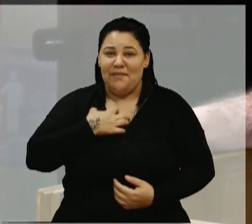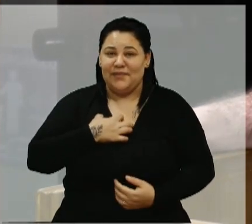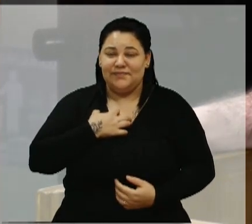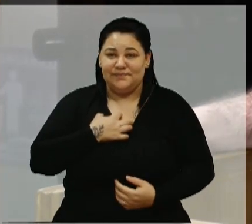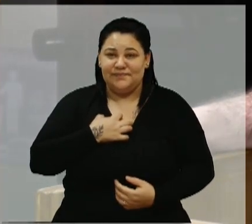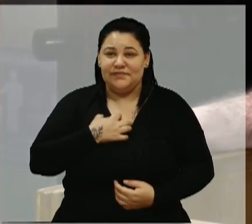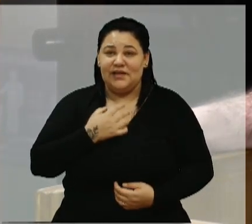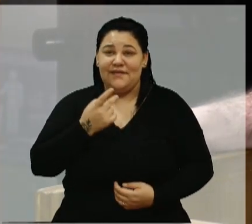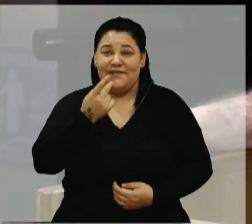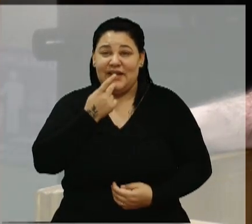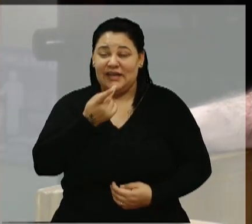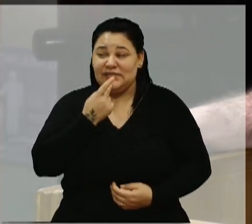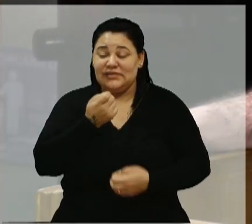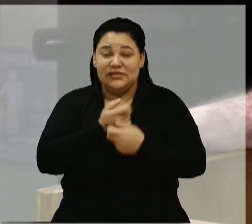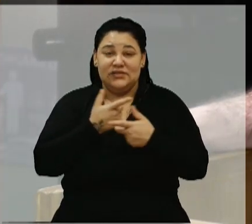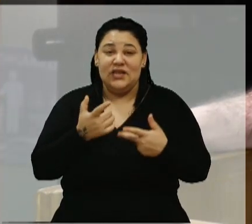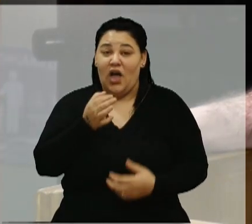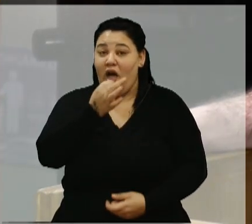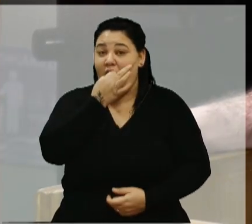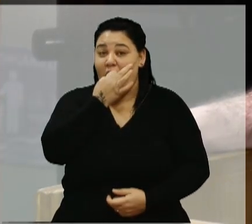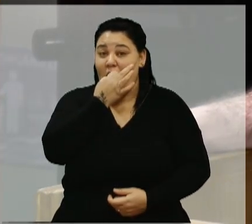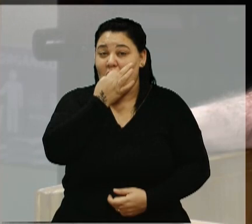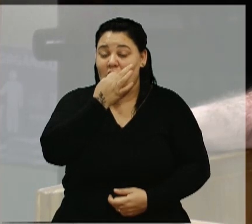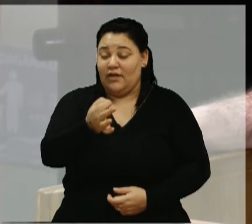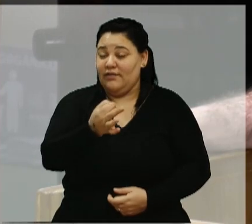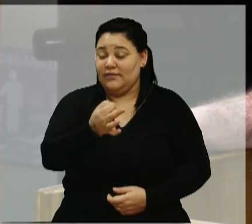quanto às barbáries cometidas